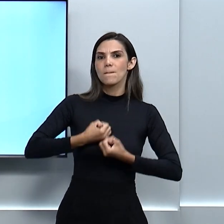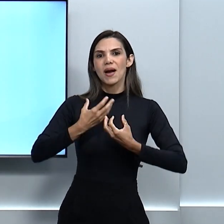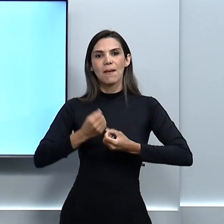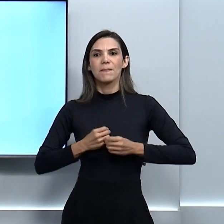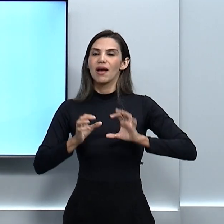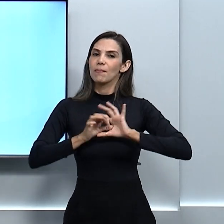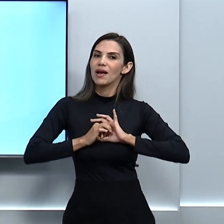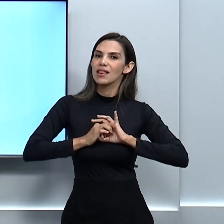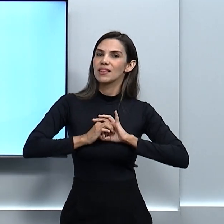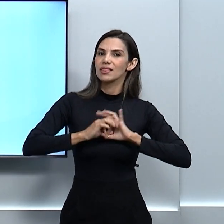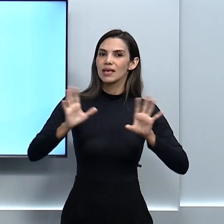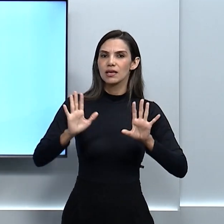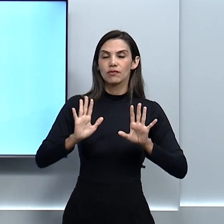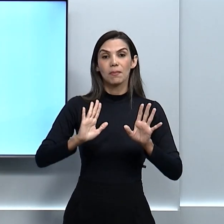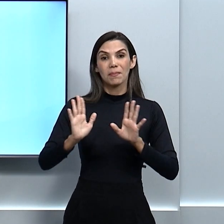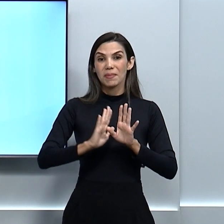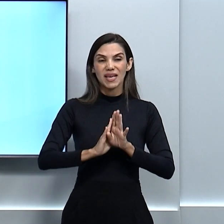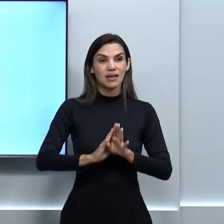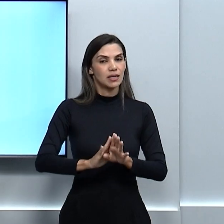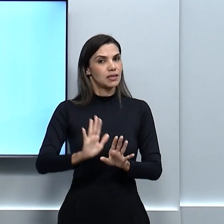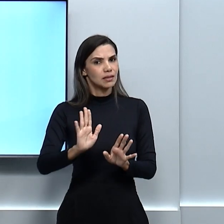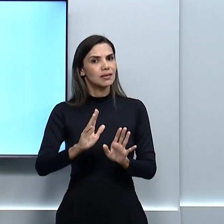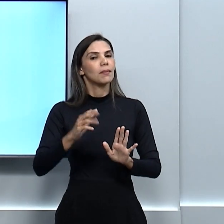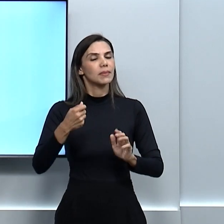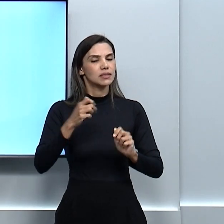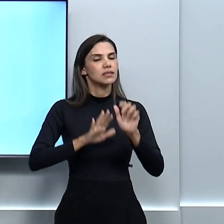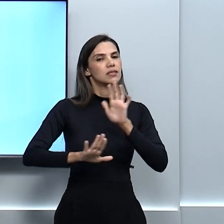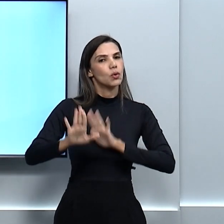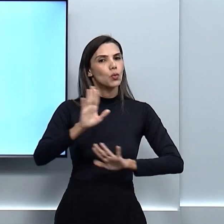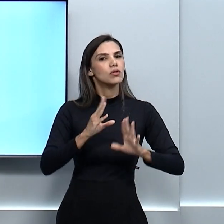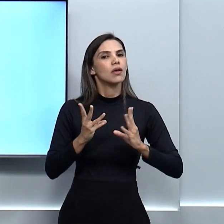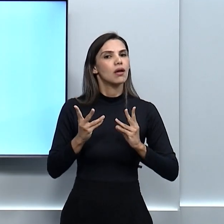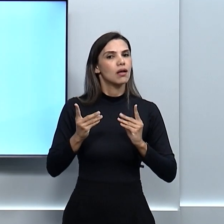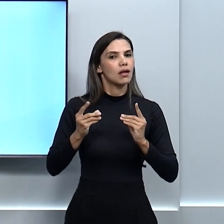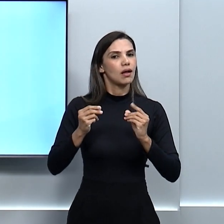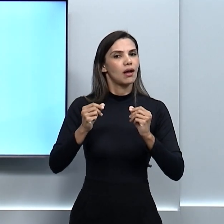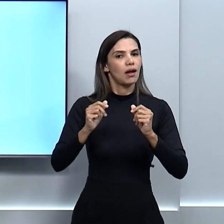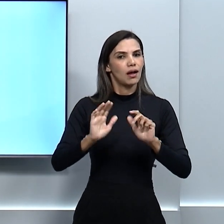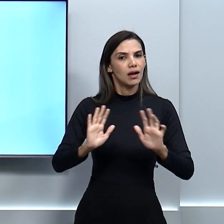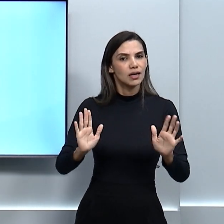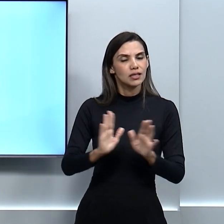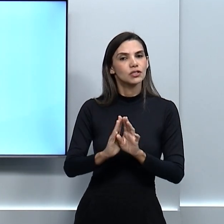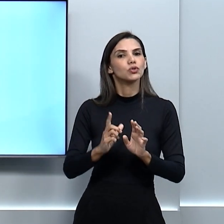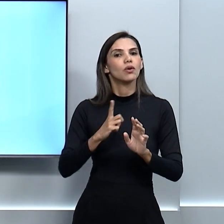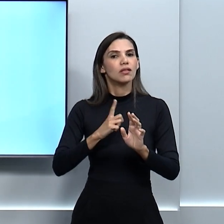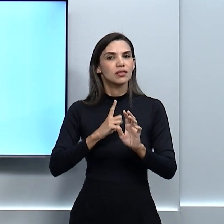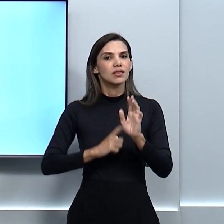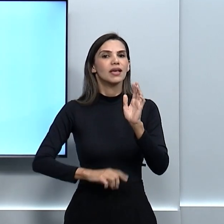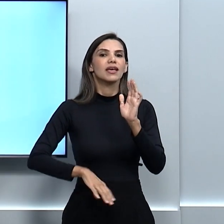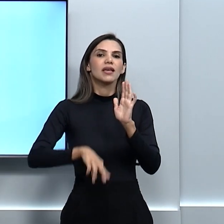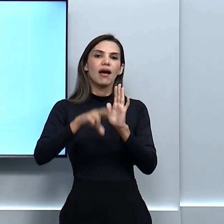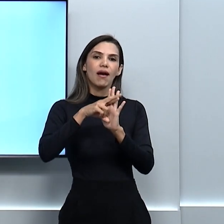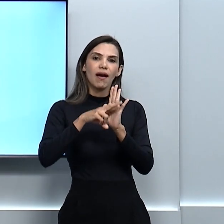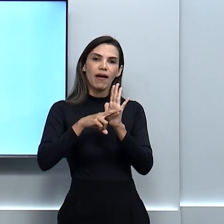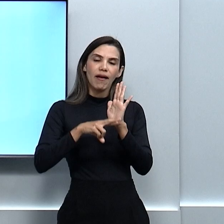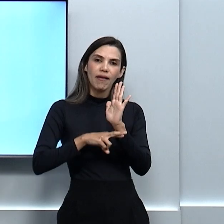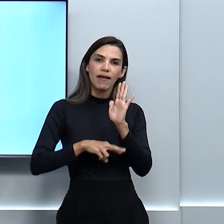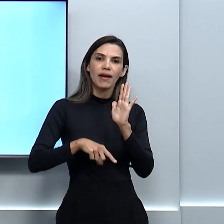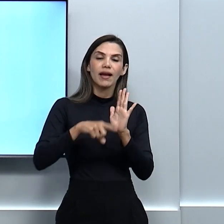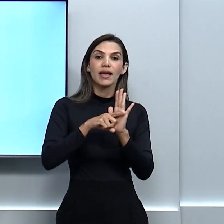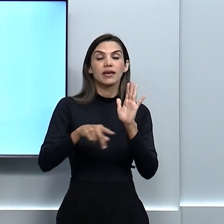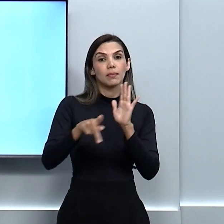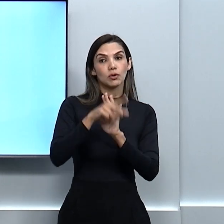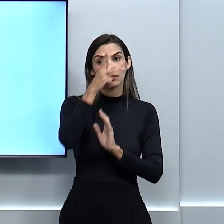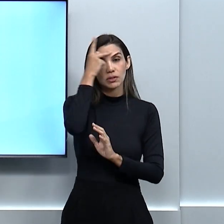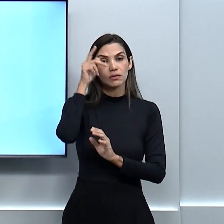é absoluta nas relações de consumo. O entendimento segue o Código de Defesa do Consumidor, que proíbe